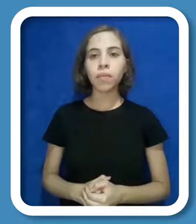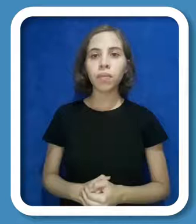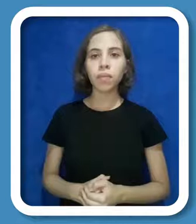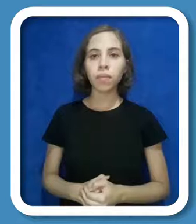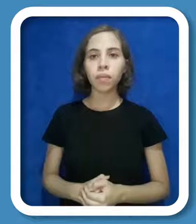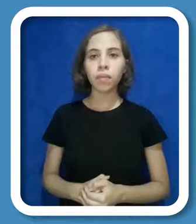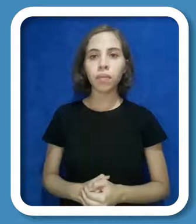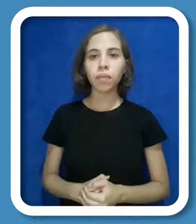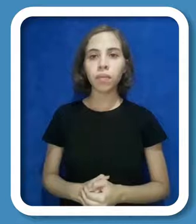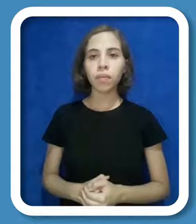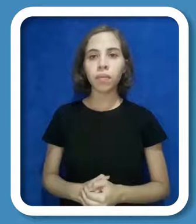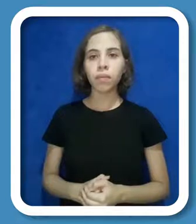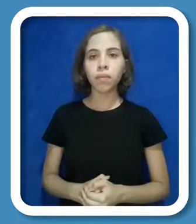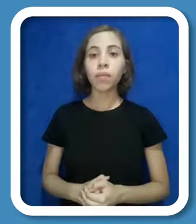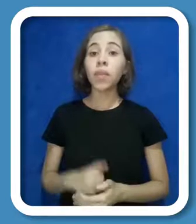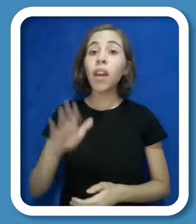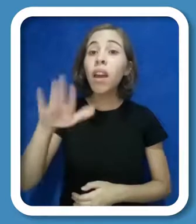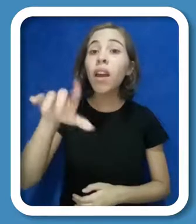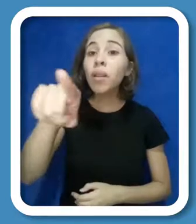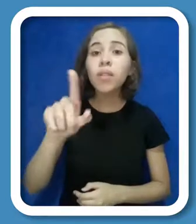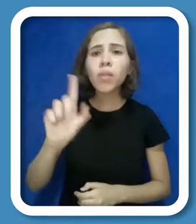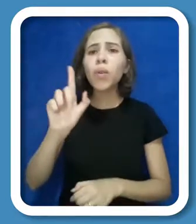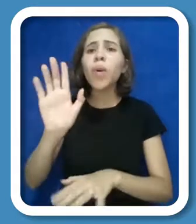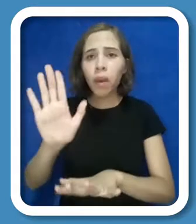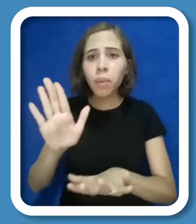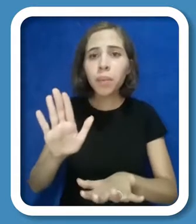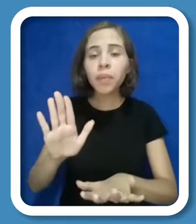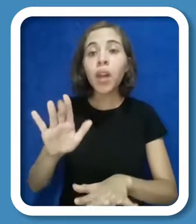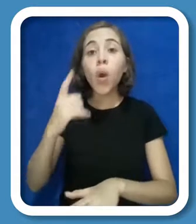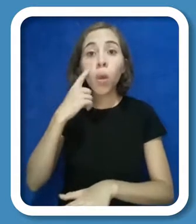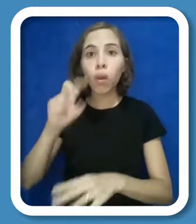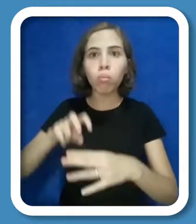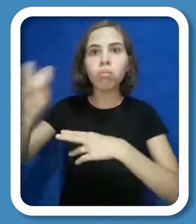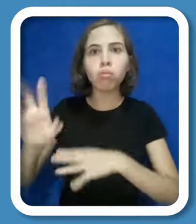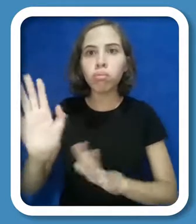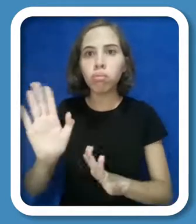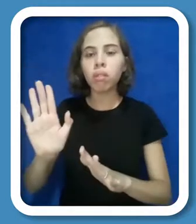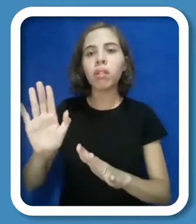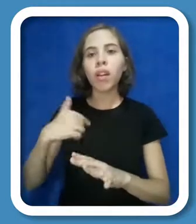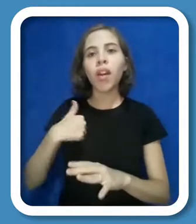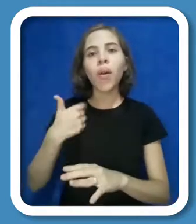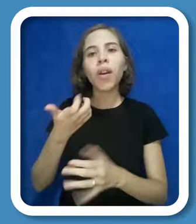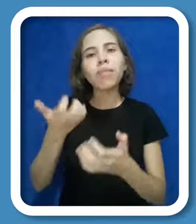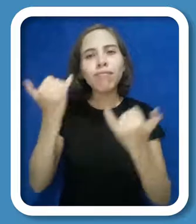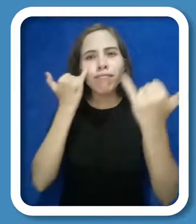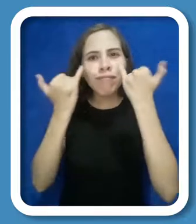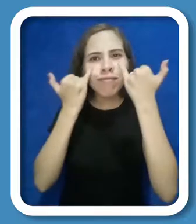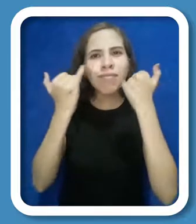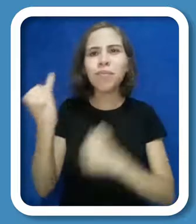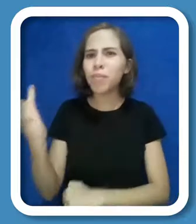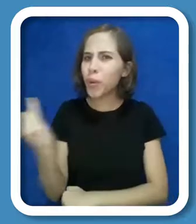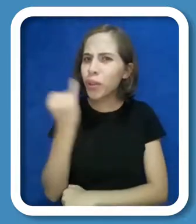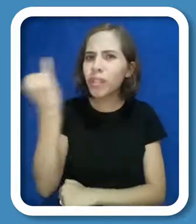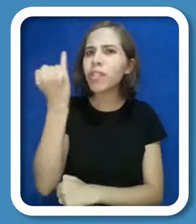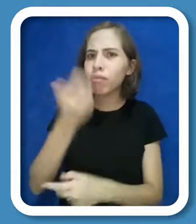azul escuro. Ei, você! Não, peraí. Não pula esse vídeo, não. Peraí que eu tenho uma informação extremamente importante